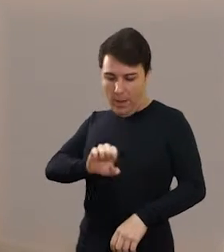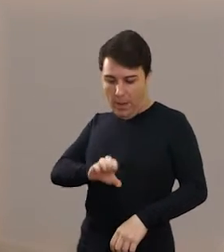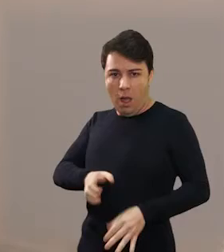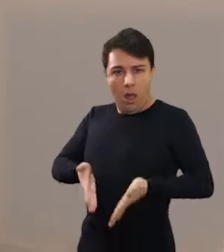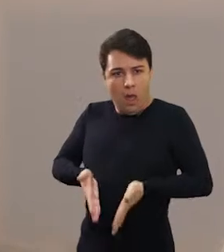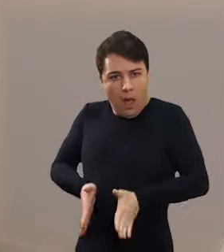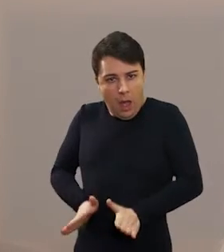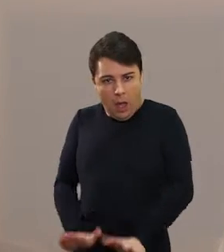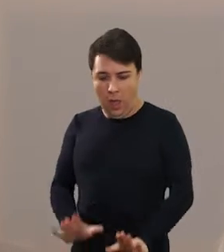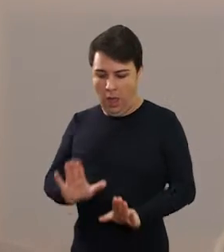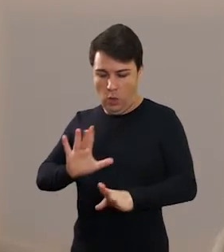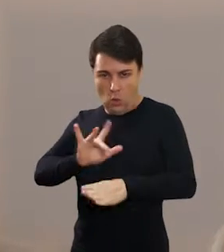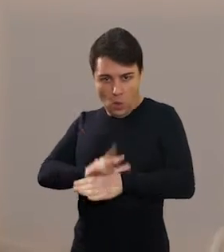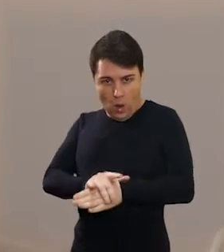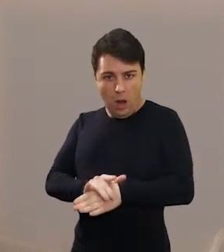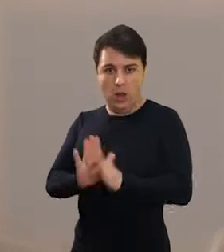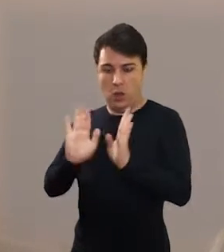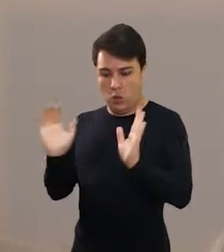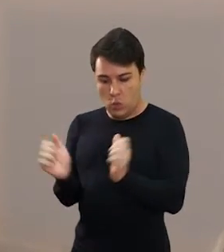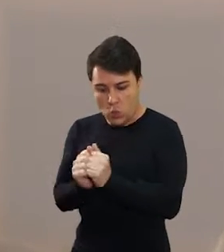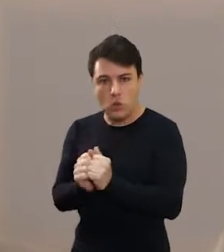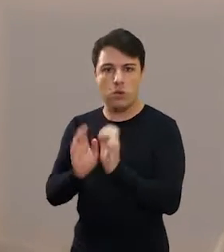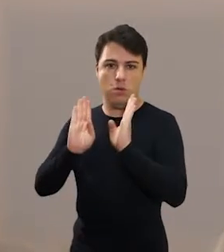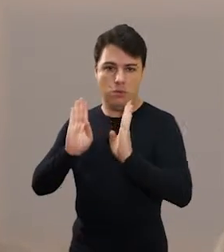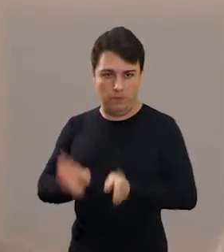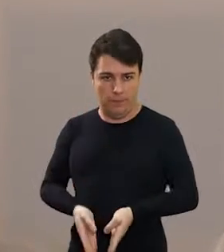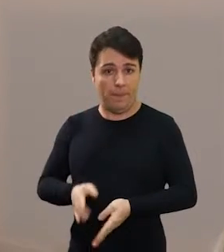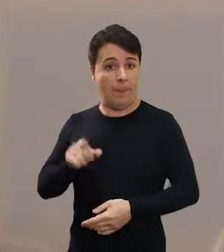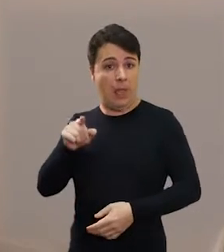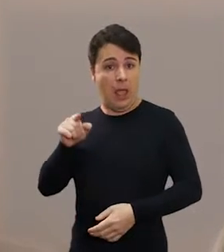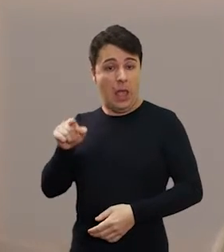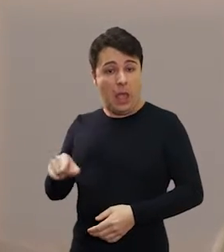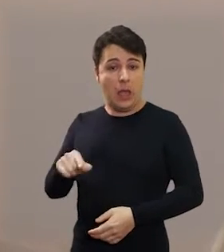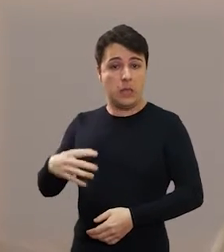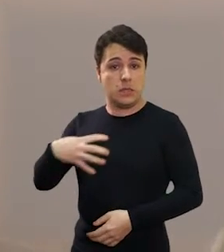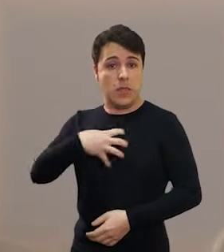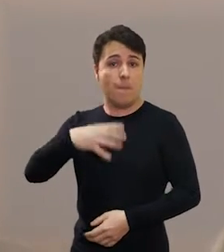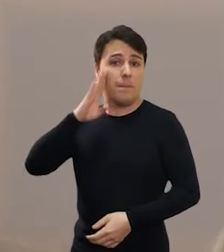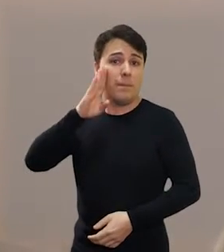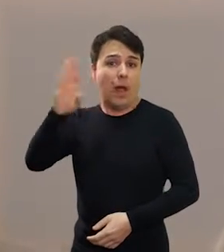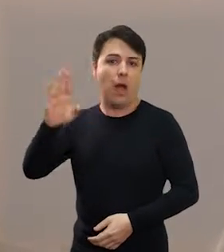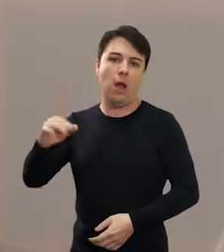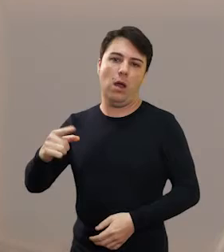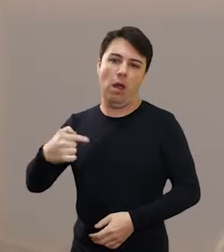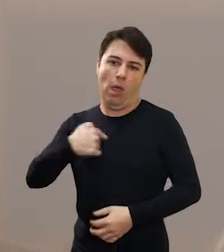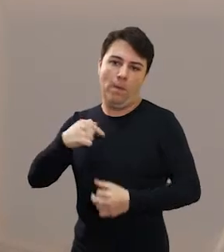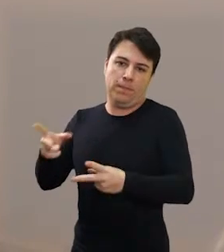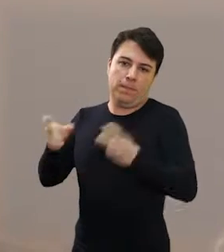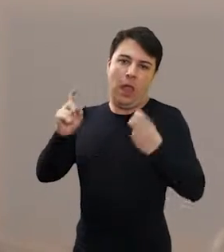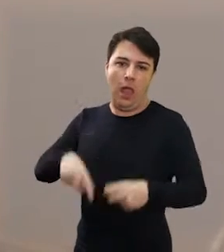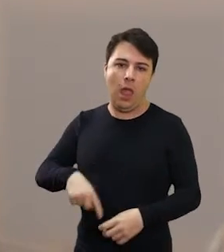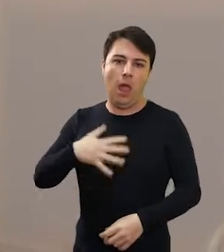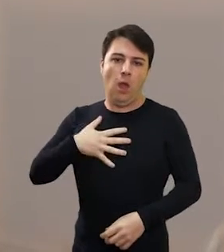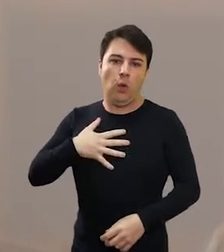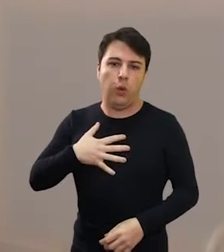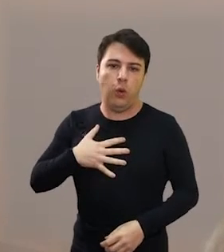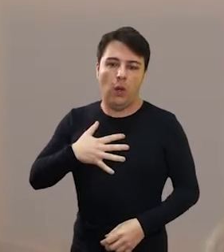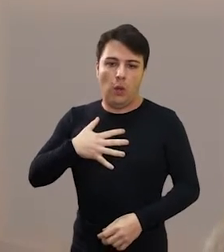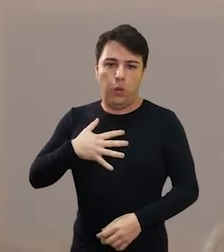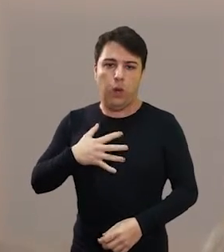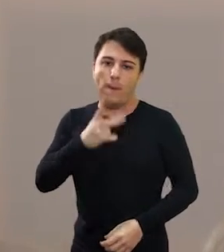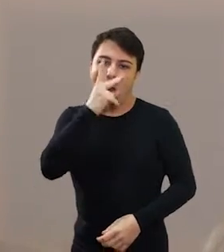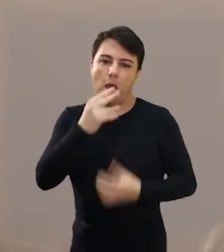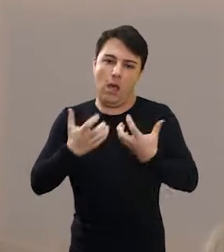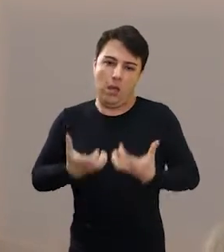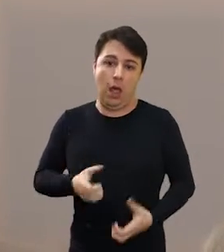nasce com a doença cardíaca. Ela não é adquirida, ela é congênita. Os principais sintomas são, sem dúvida nenhuma, o quadro